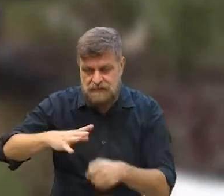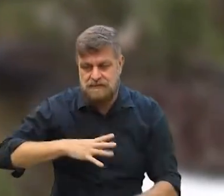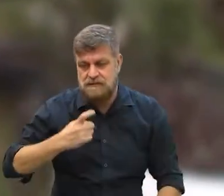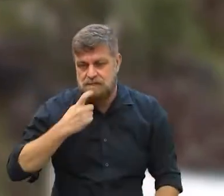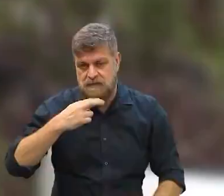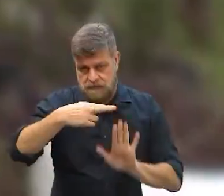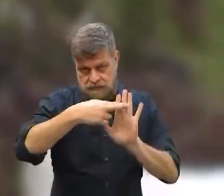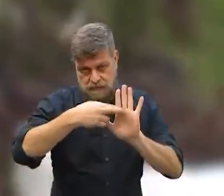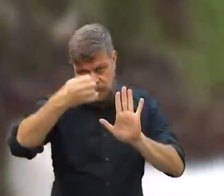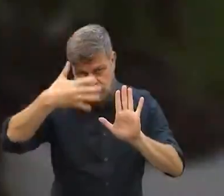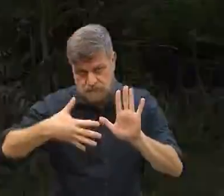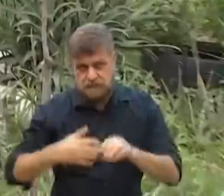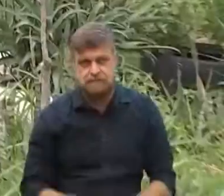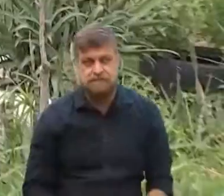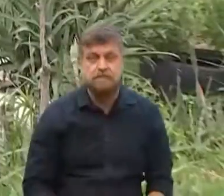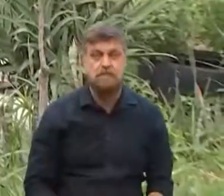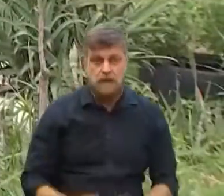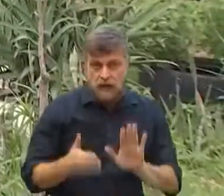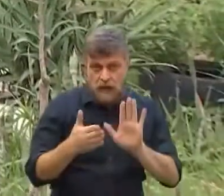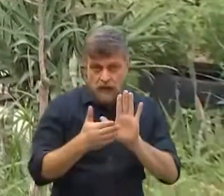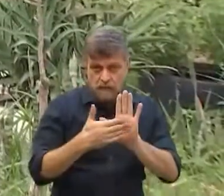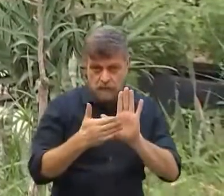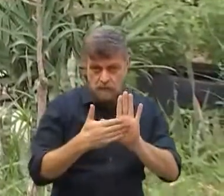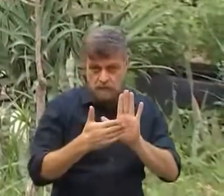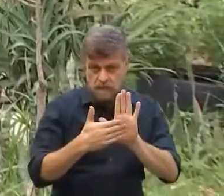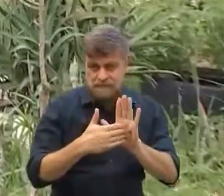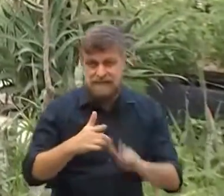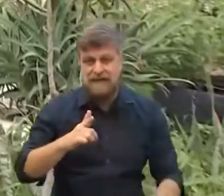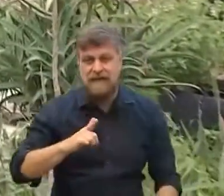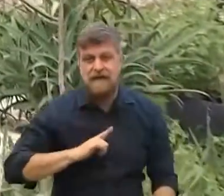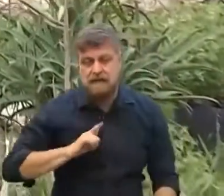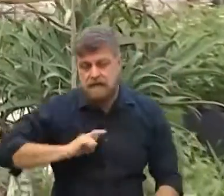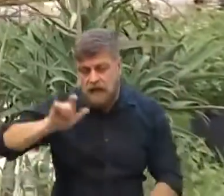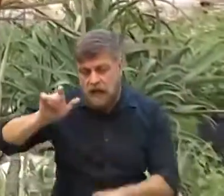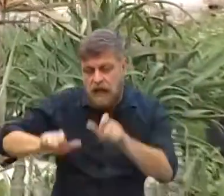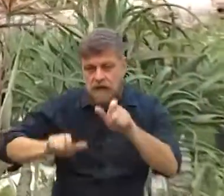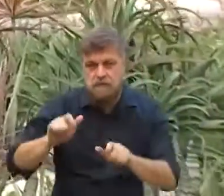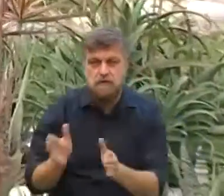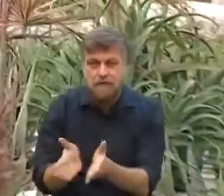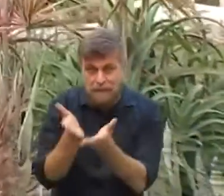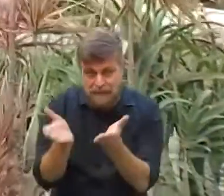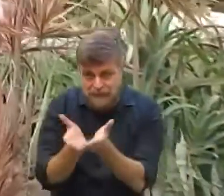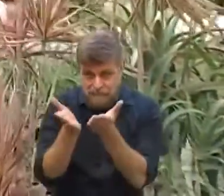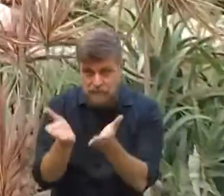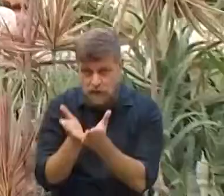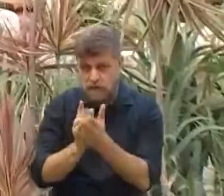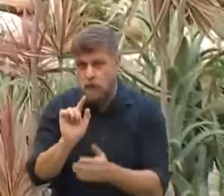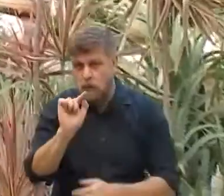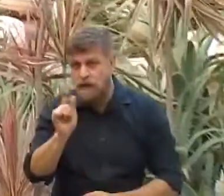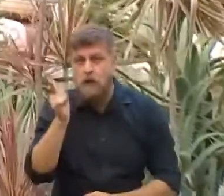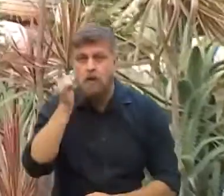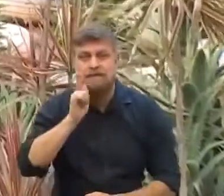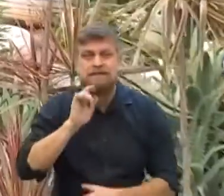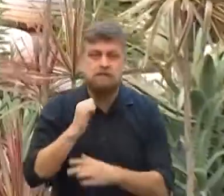dá outras providências. Pois é, a proposta do programa é garantir às pessoas de baixa renda local